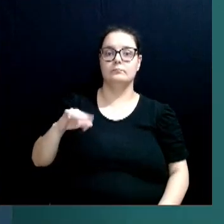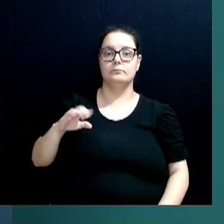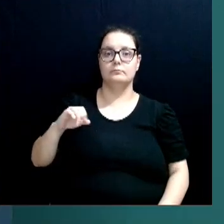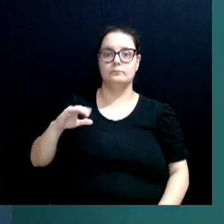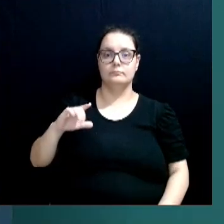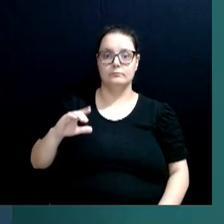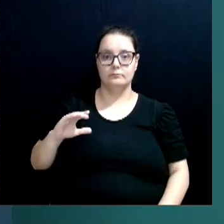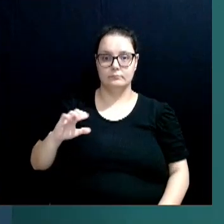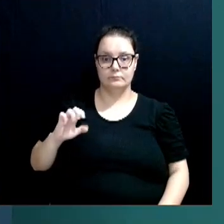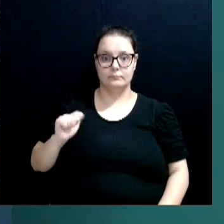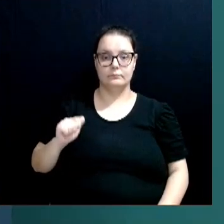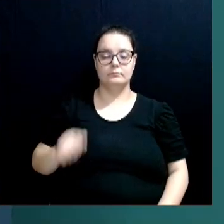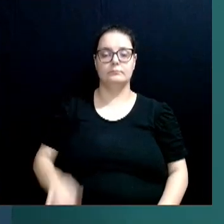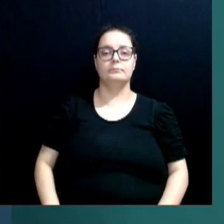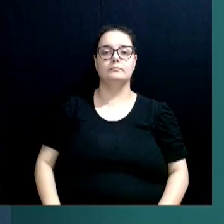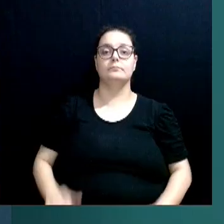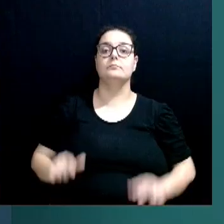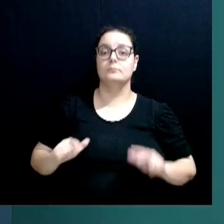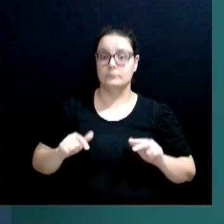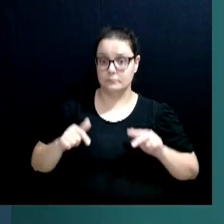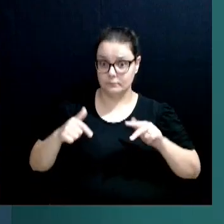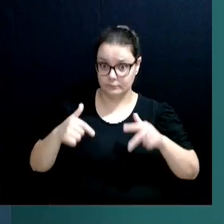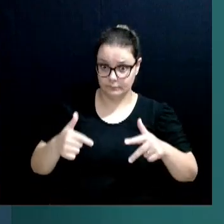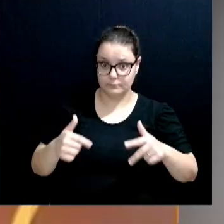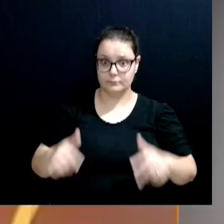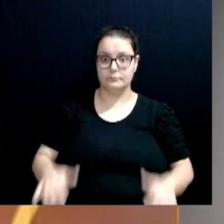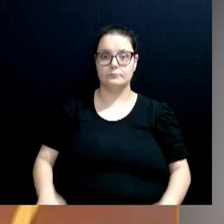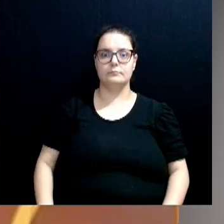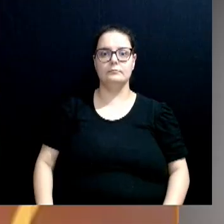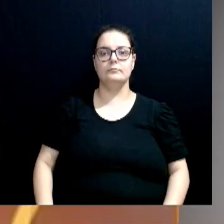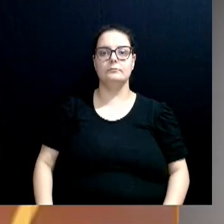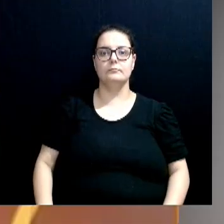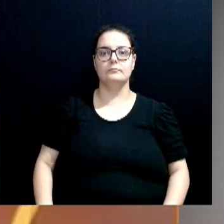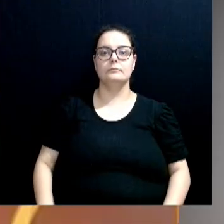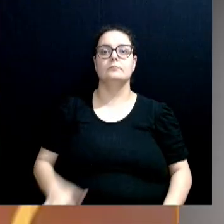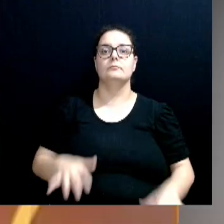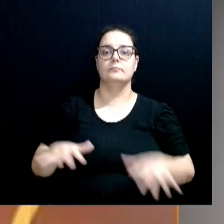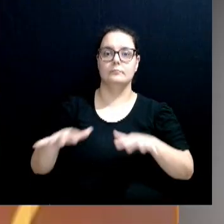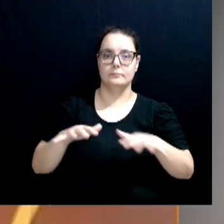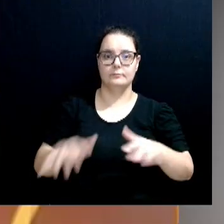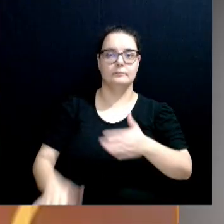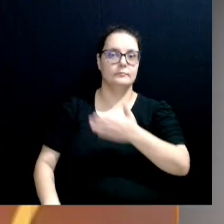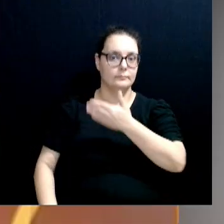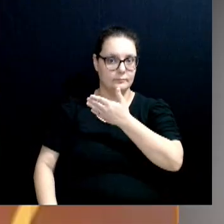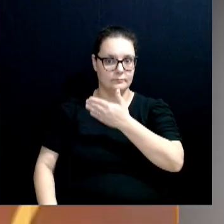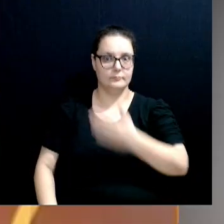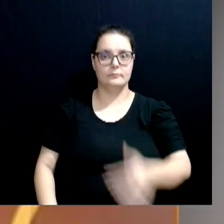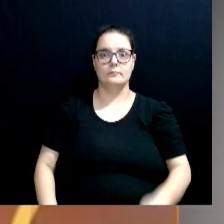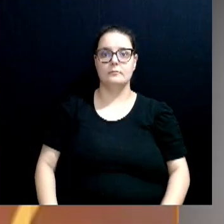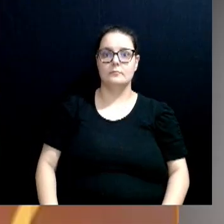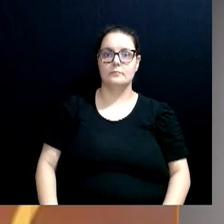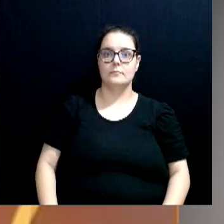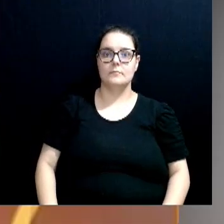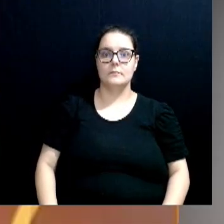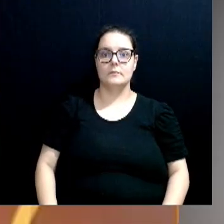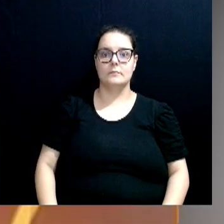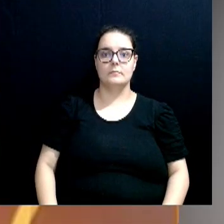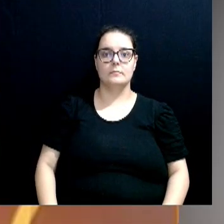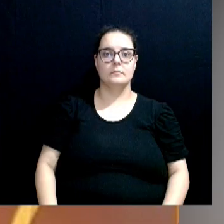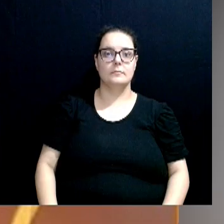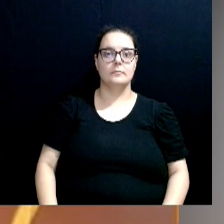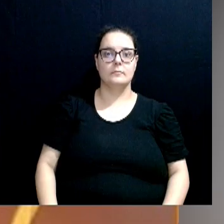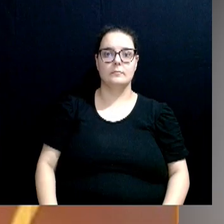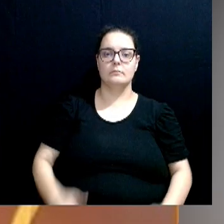foi militante também do movimento, uma grande estudiosa.